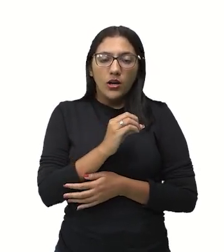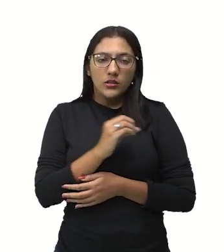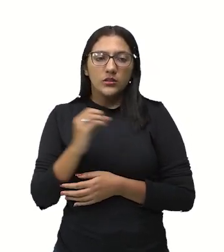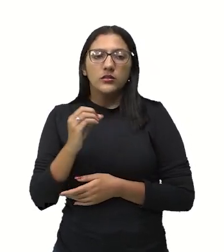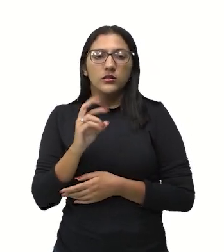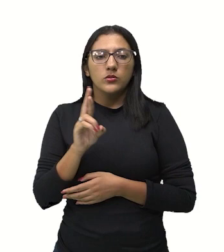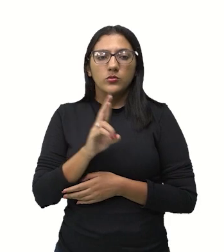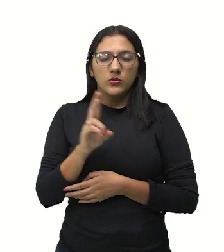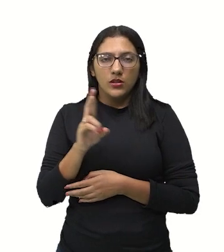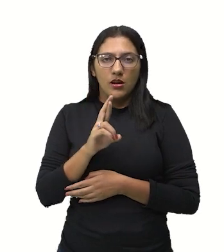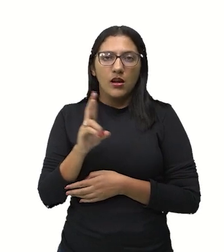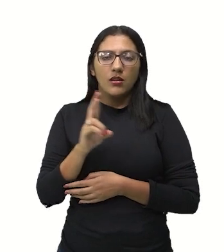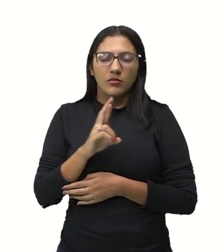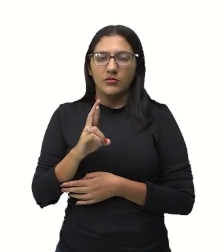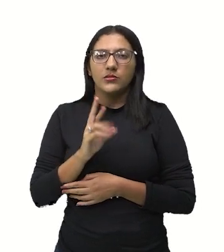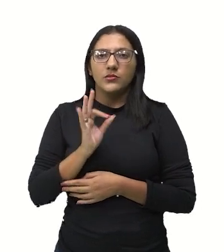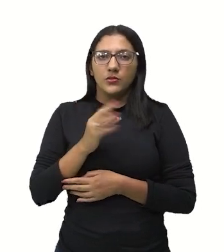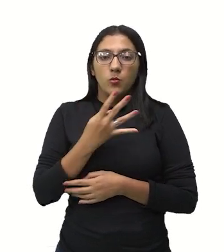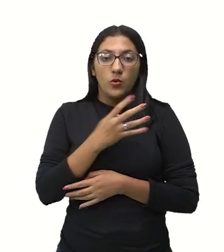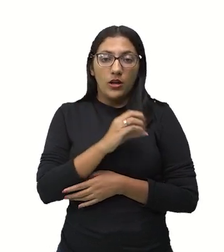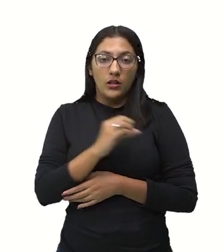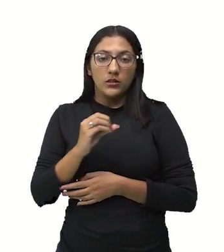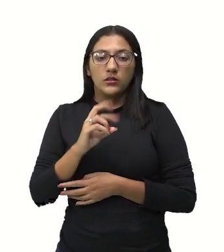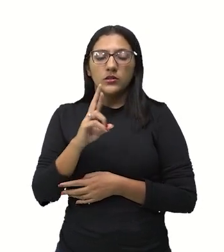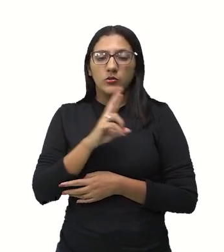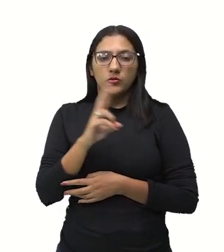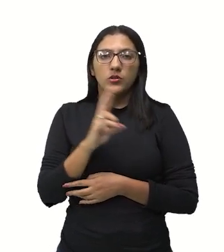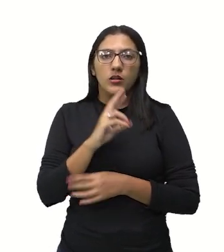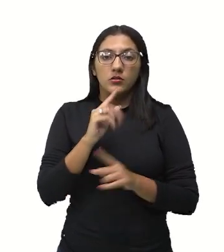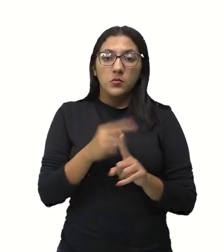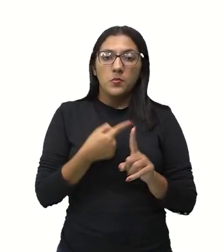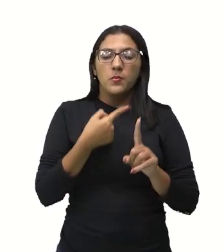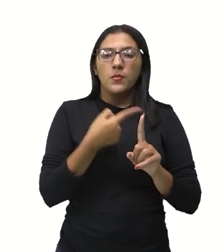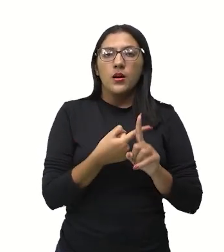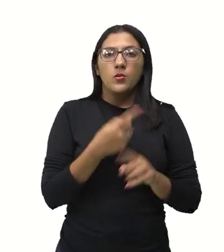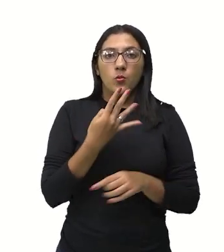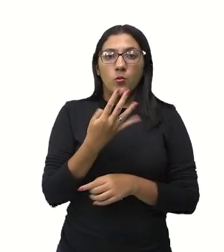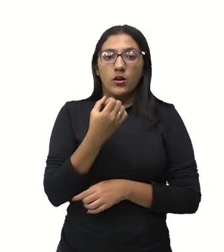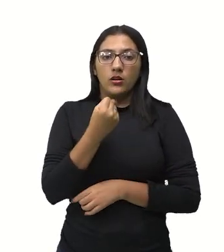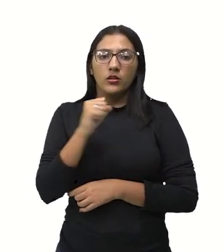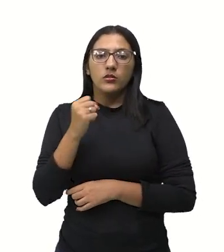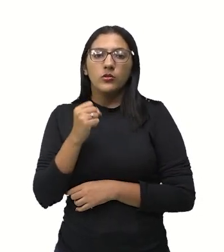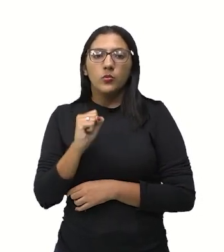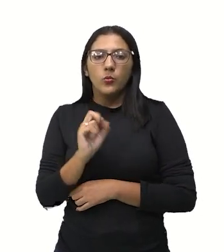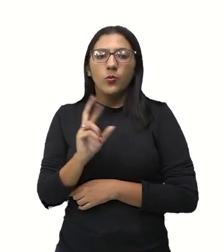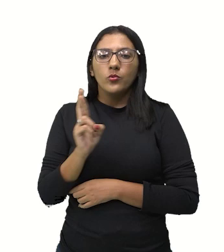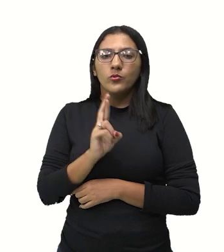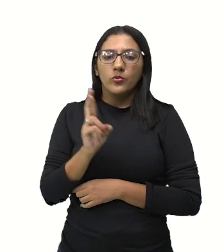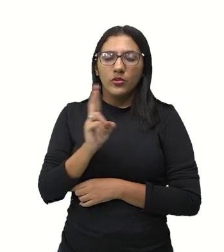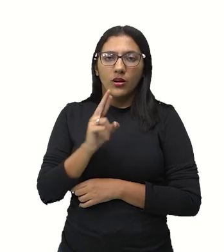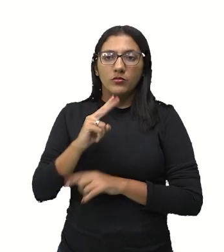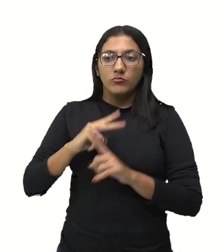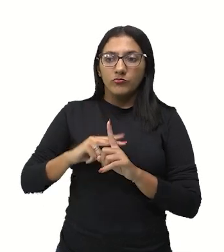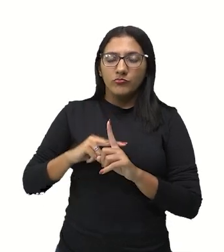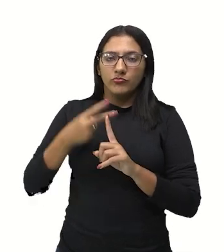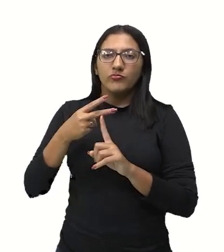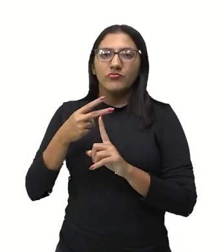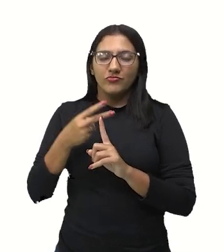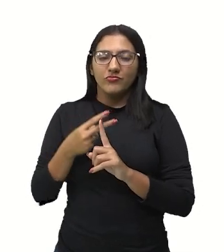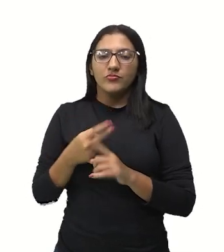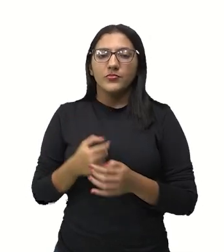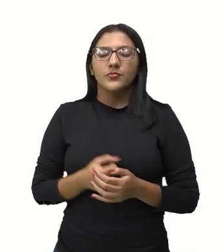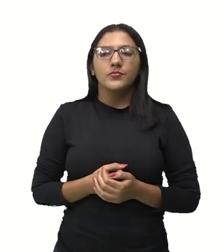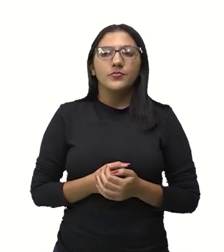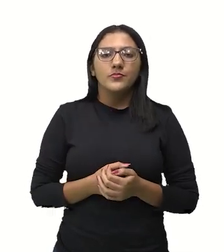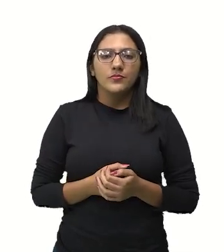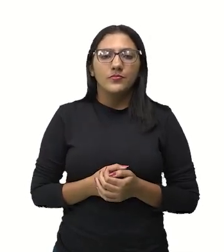Resposta final, os R$ 400, mais os R$ 48, que é o valor do acréscimo, tá legal? Feito isso,